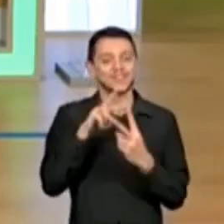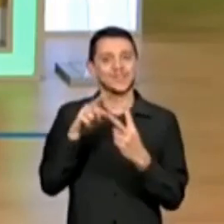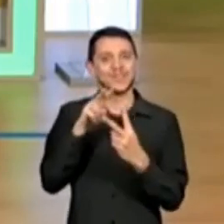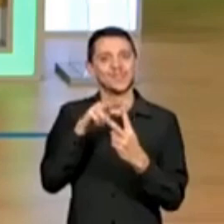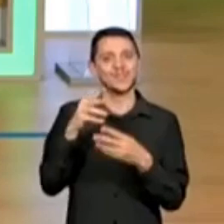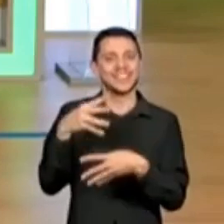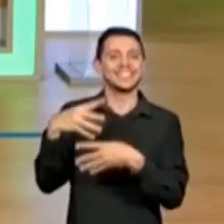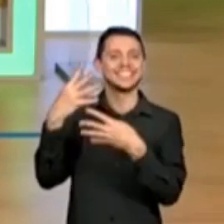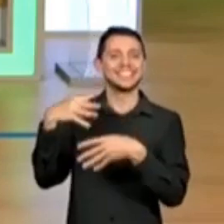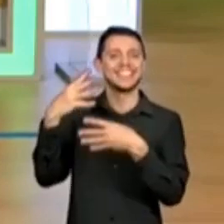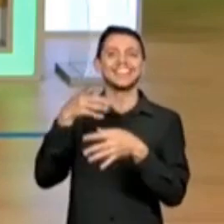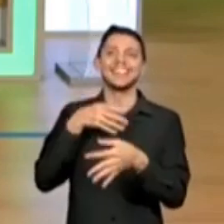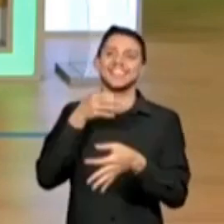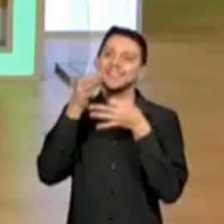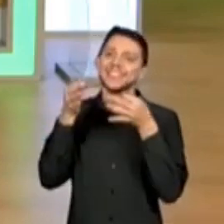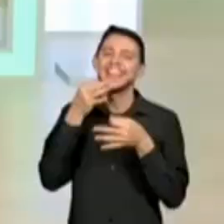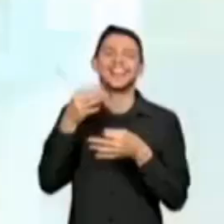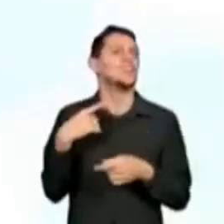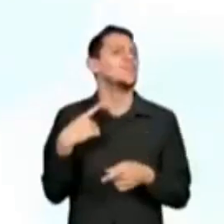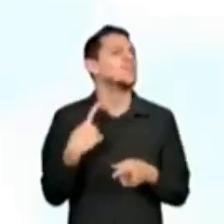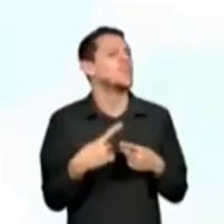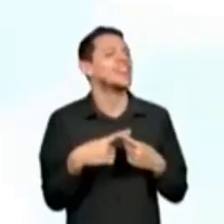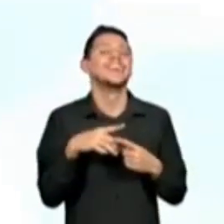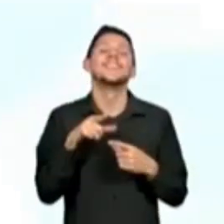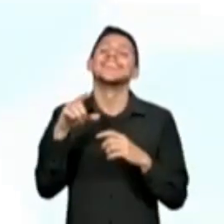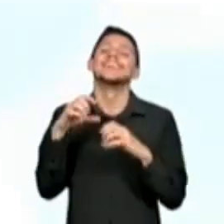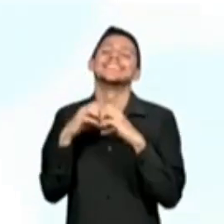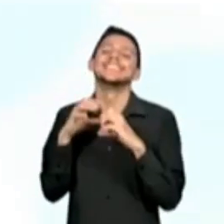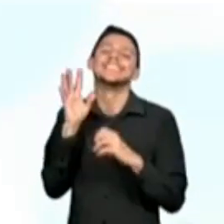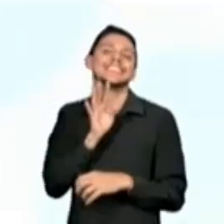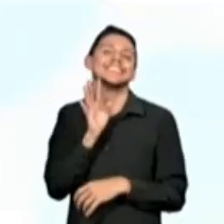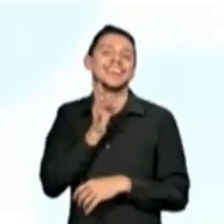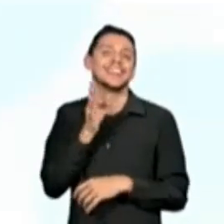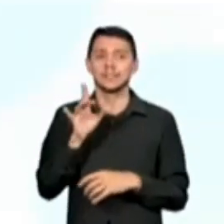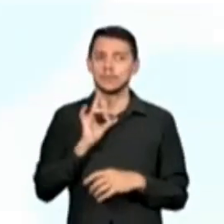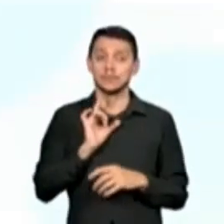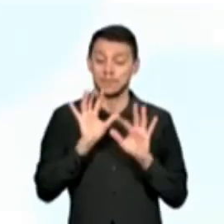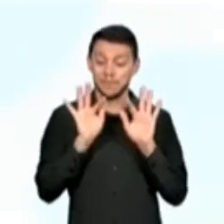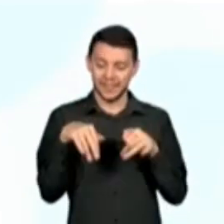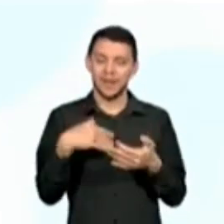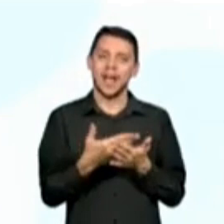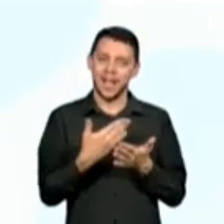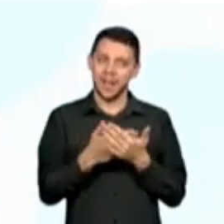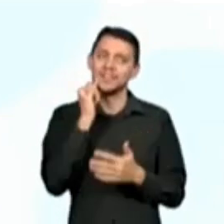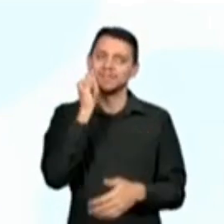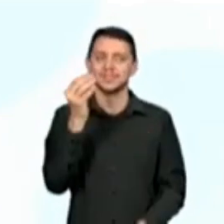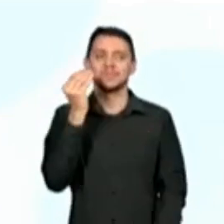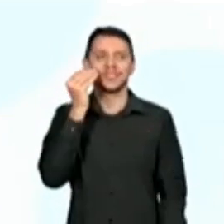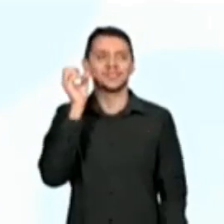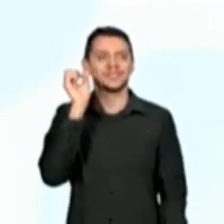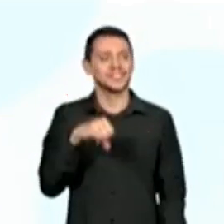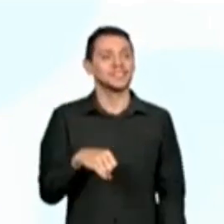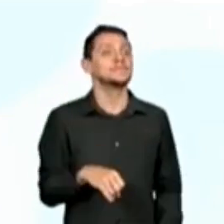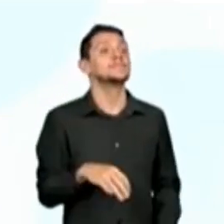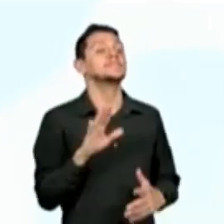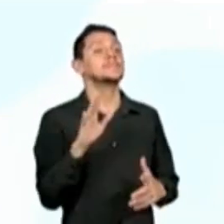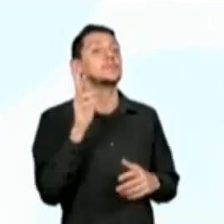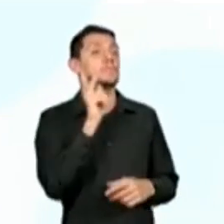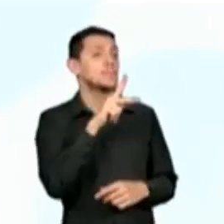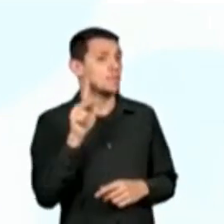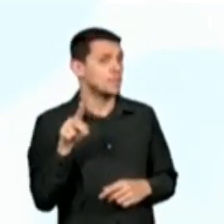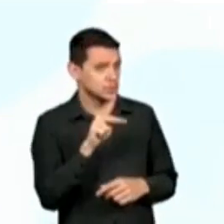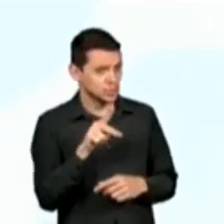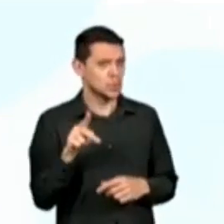gente no chat. Ah, entendi. Eu vou mandar só no final da aula. Tá bom. Então, vamos lá. O professor Jonas pensou no rolo de papel.